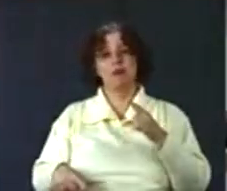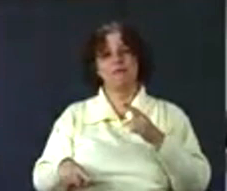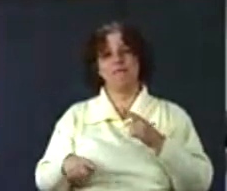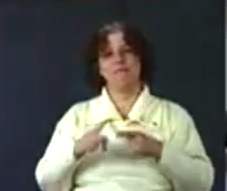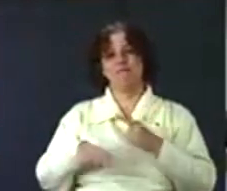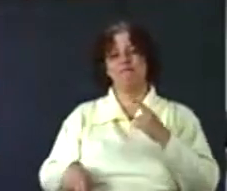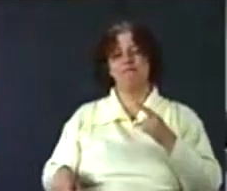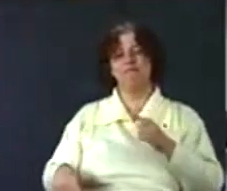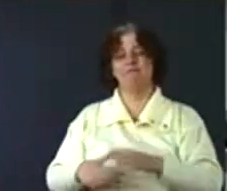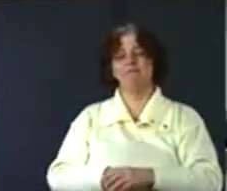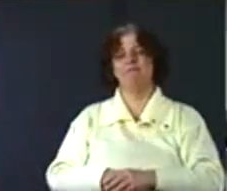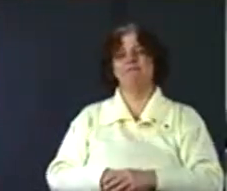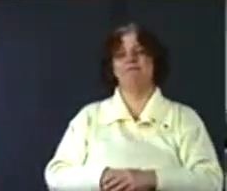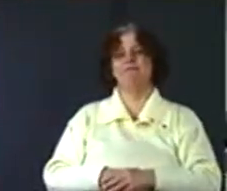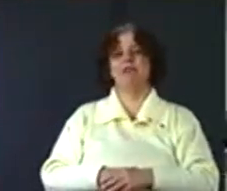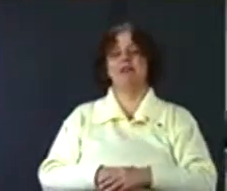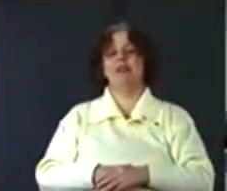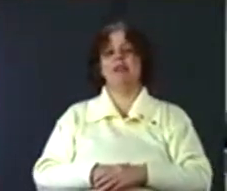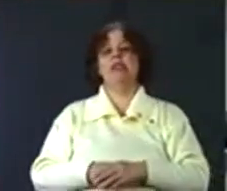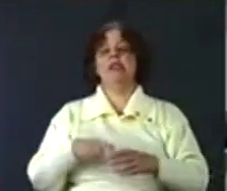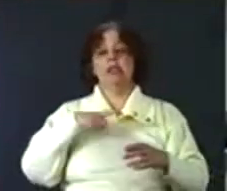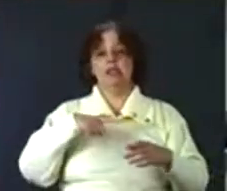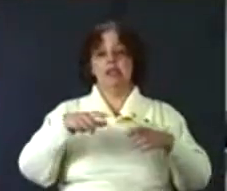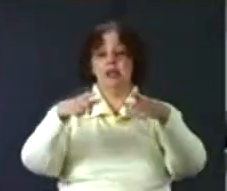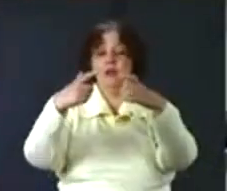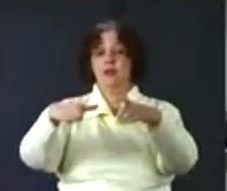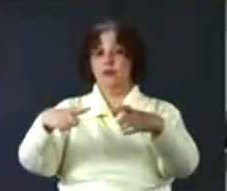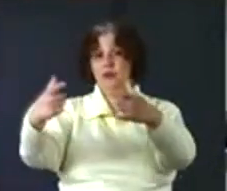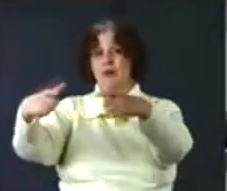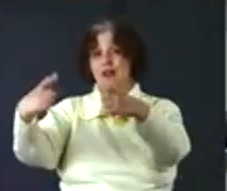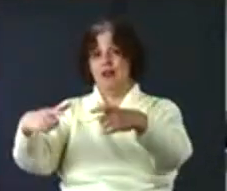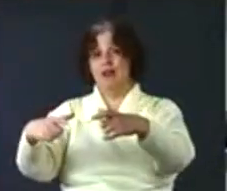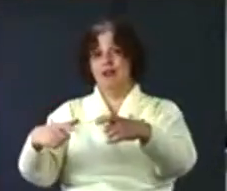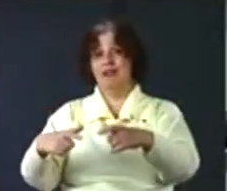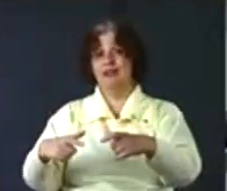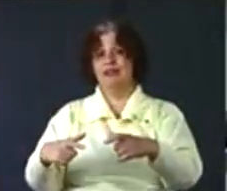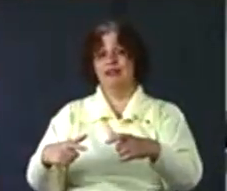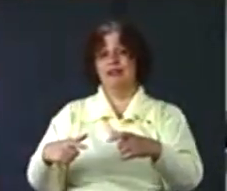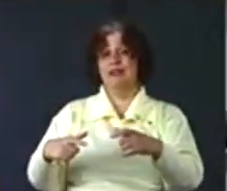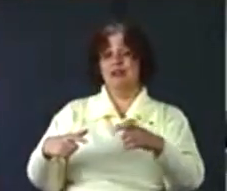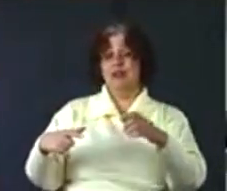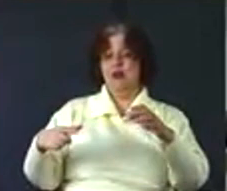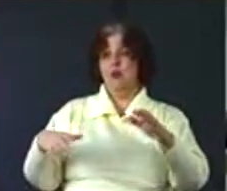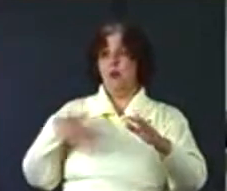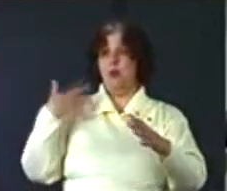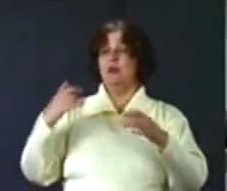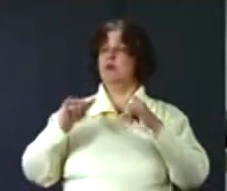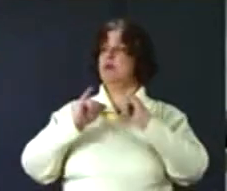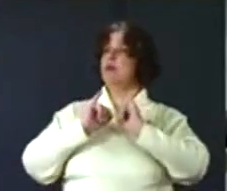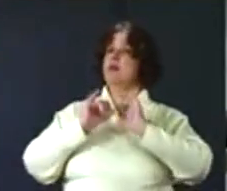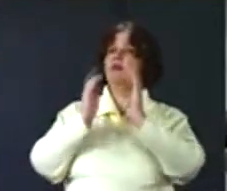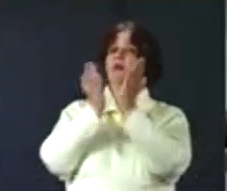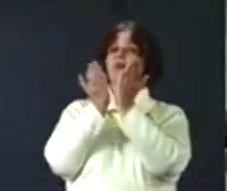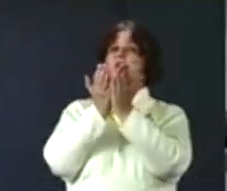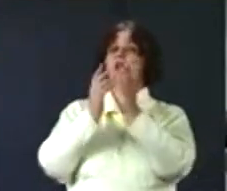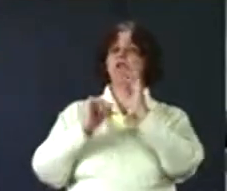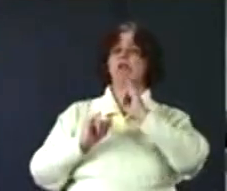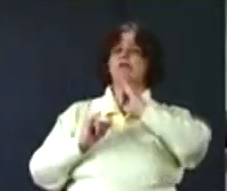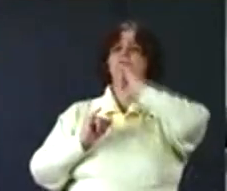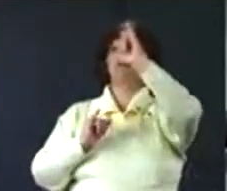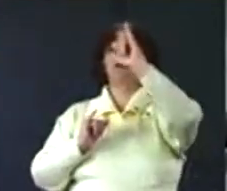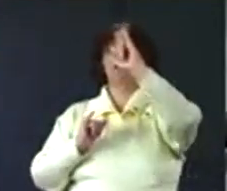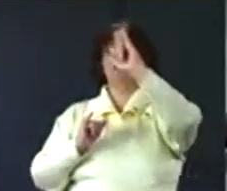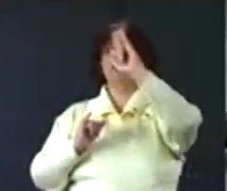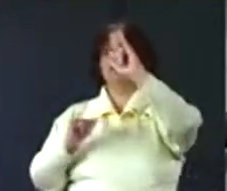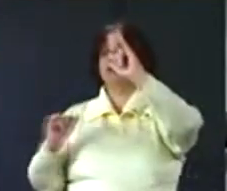assim. Existem lugares em que pessoas se erguem contra o povo de Deus, se levantam contra o povo de Deus. E o Senhor